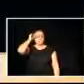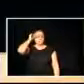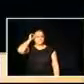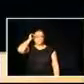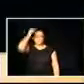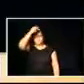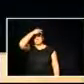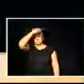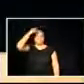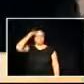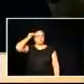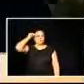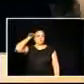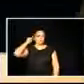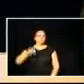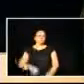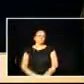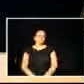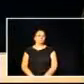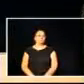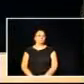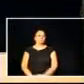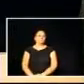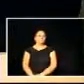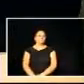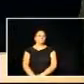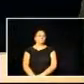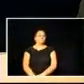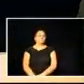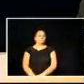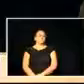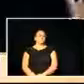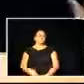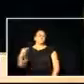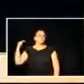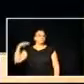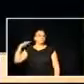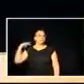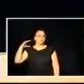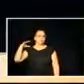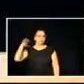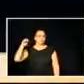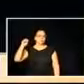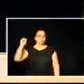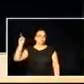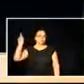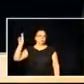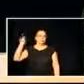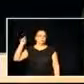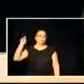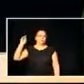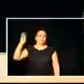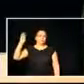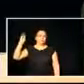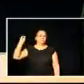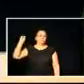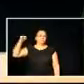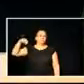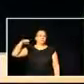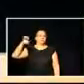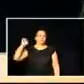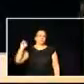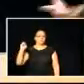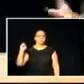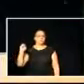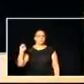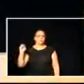o prefeito municipal. Assim, como o vereador Douglas Carbone, eu faço das palavras dele minha, porque,